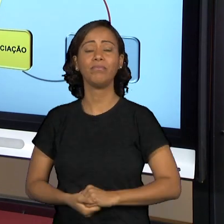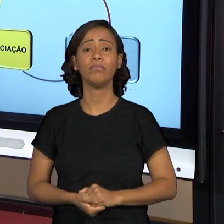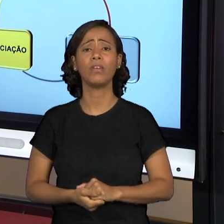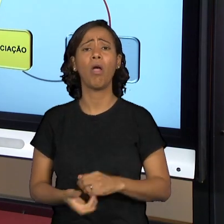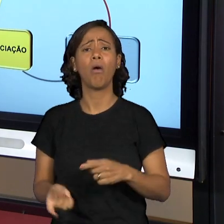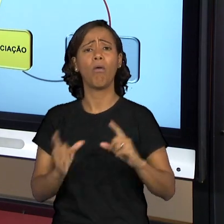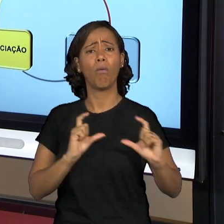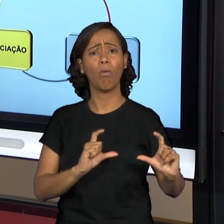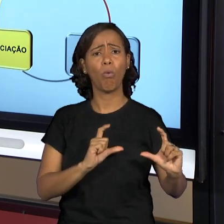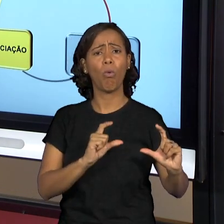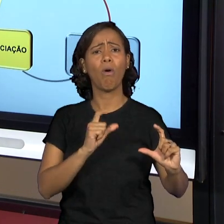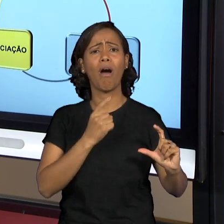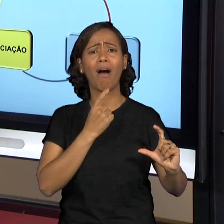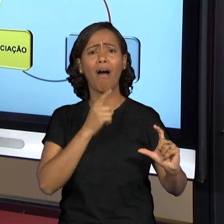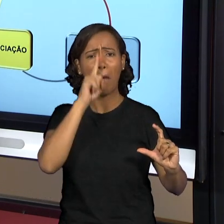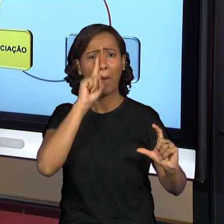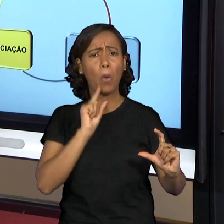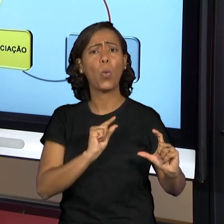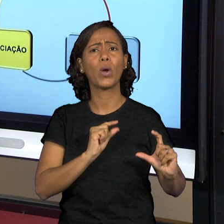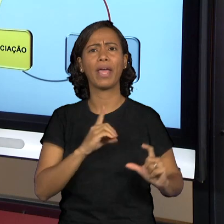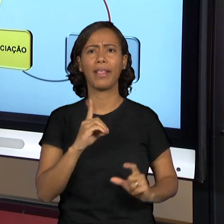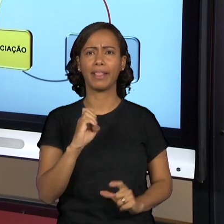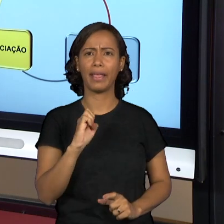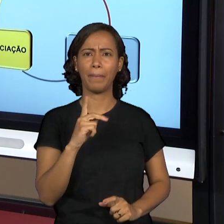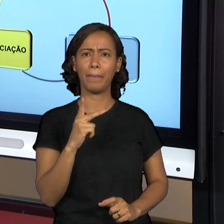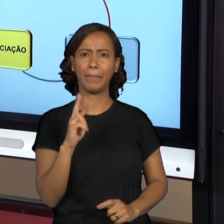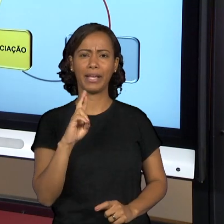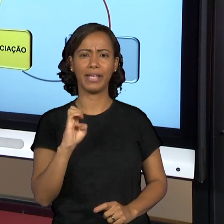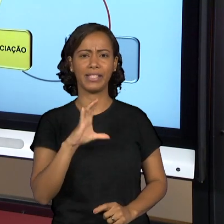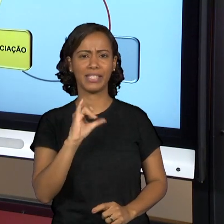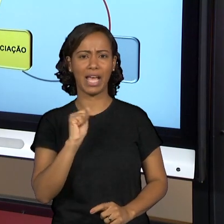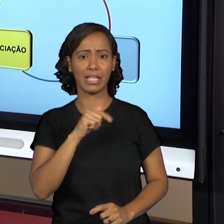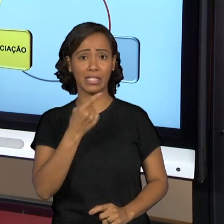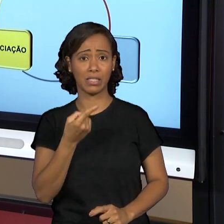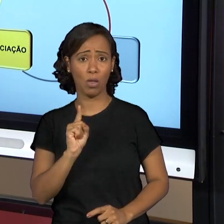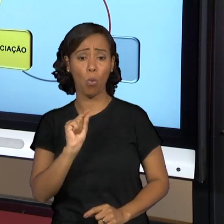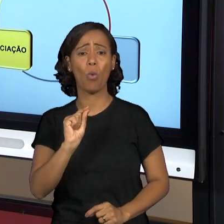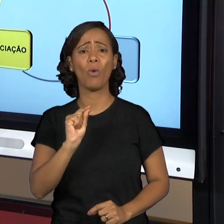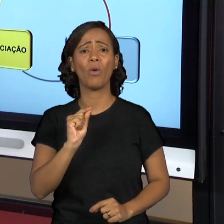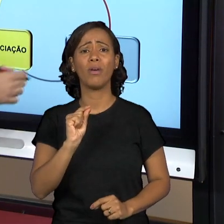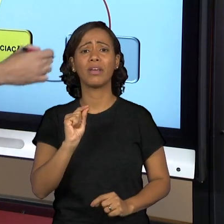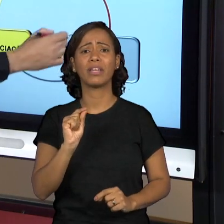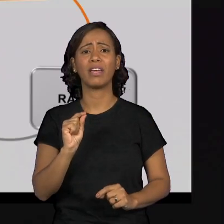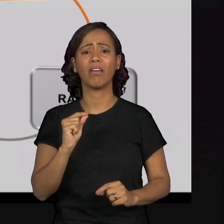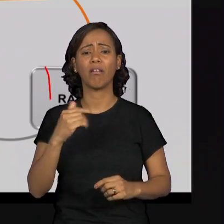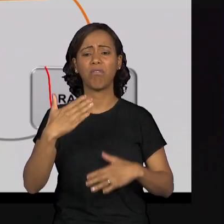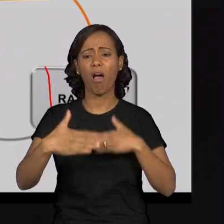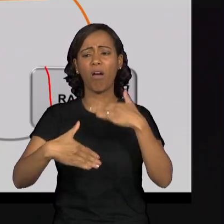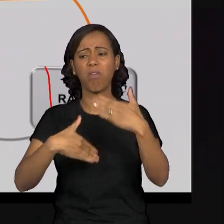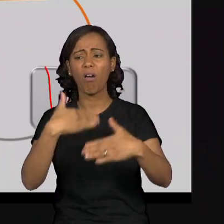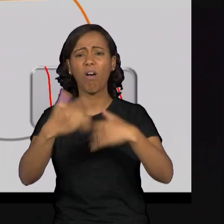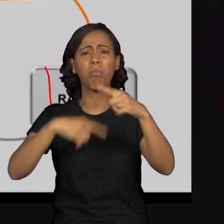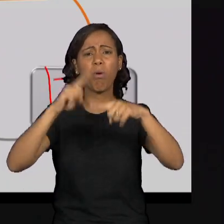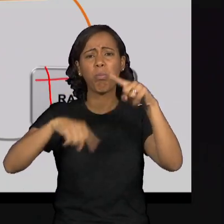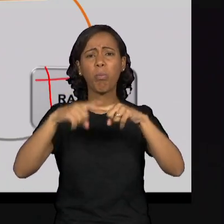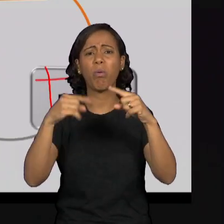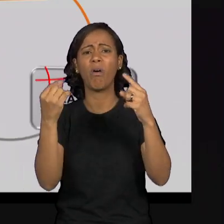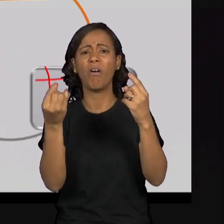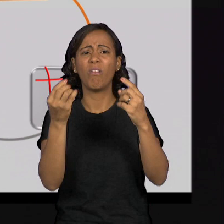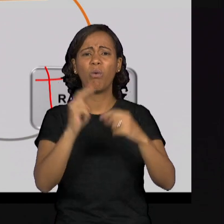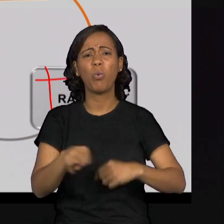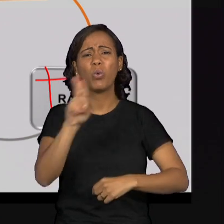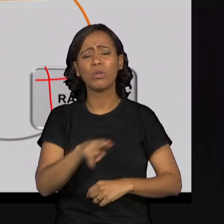depreciação nada mais é do que a perda da vida útil desse produto ao longo do tempo. E muitas vezes eu acabo tendo que entrar numa